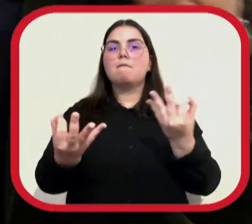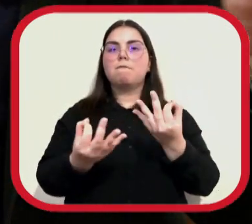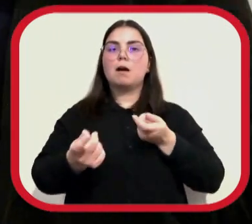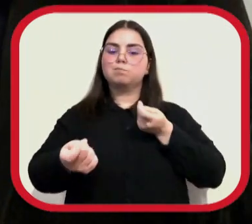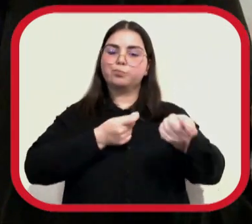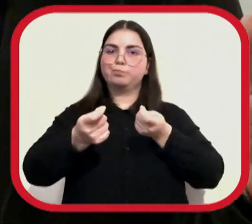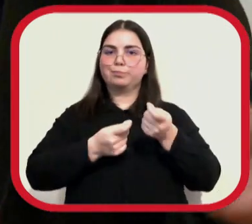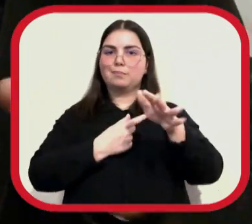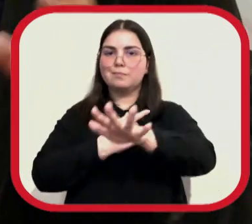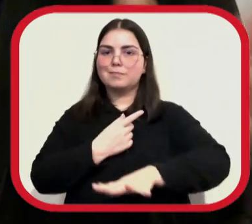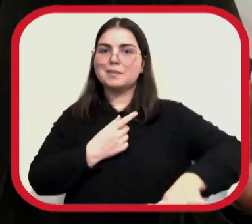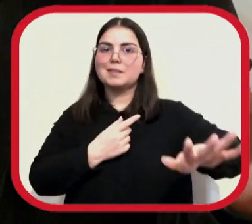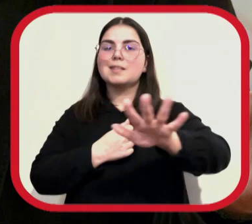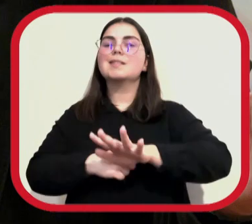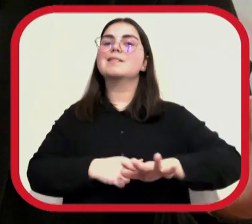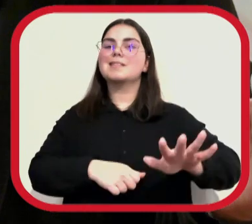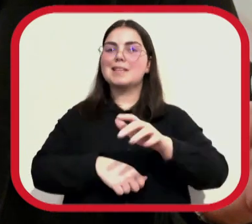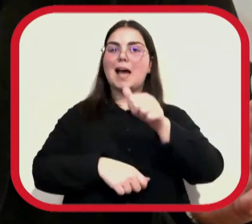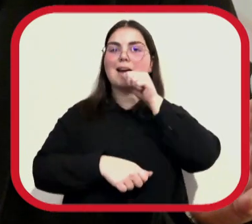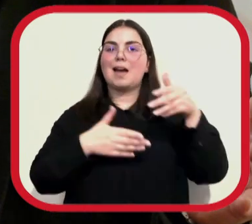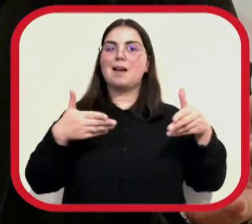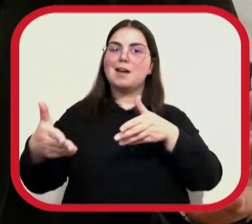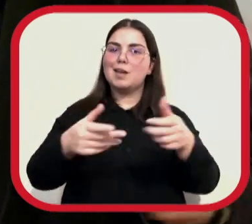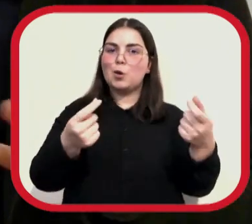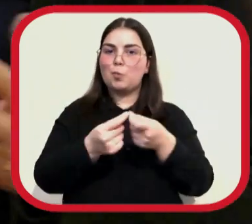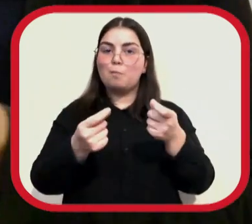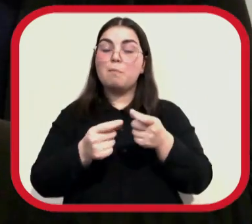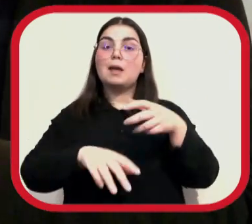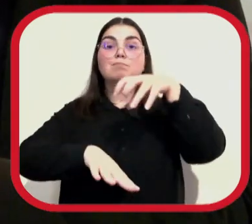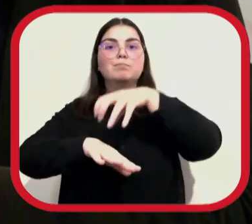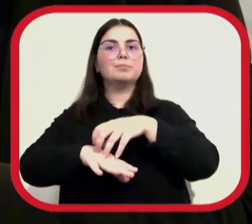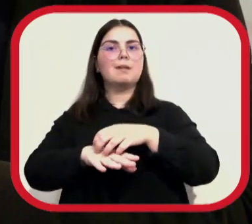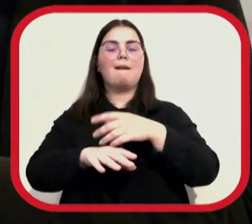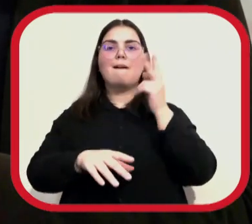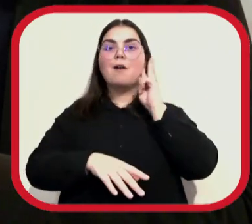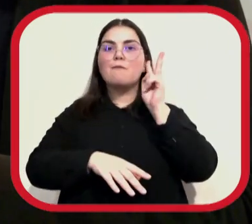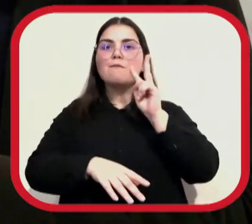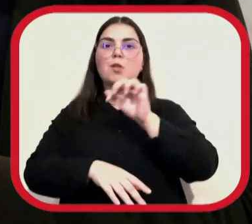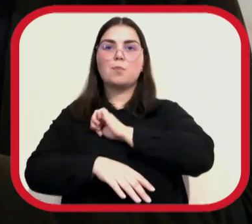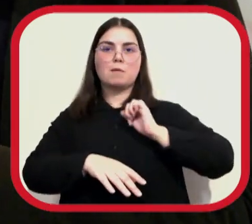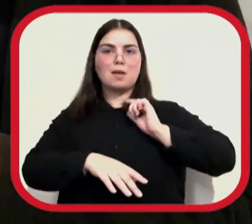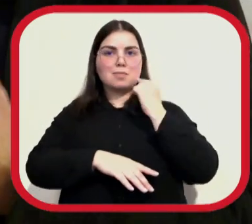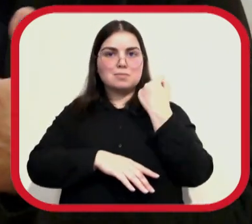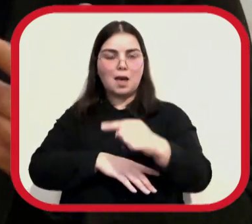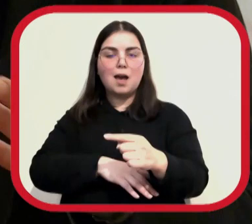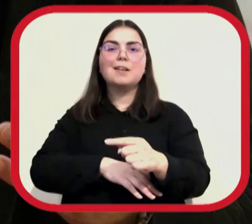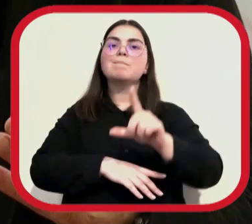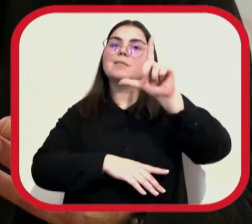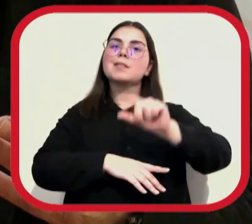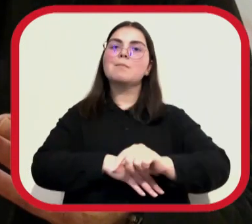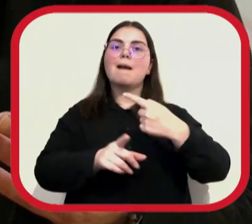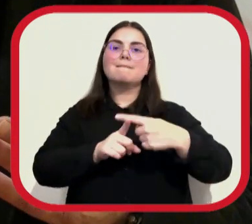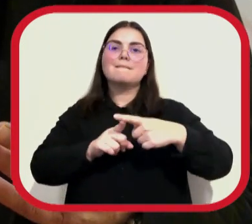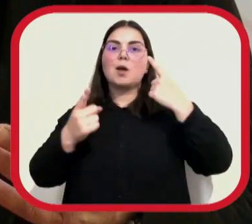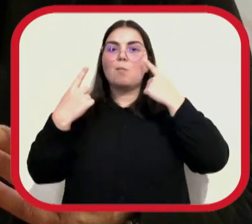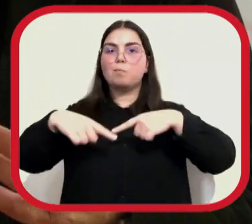o reordenamento desta zona ribeirinha. Portanto, é um dos elementos de maior valia patrimonial, é um